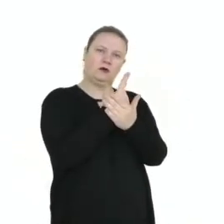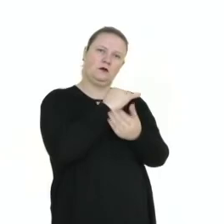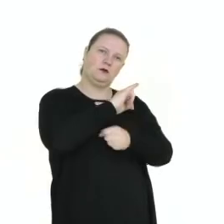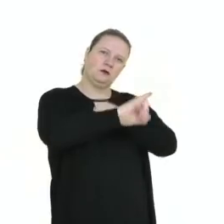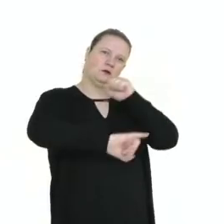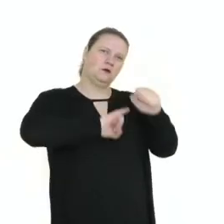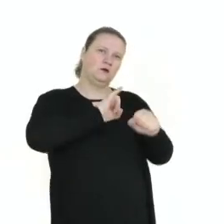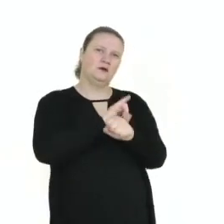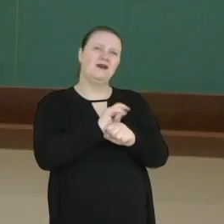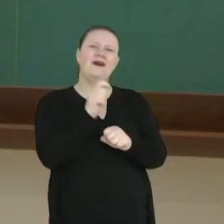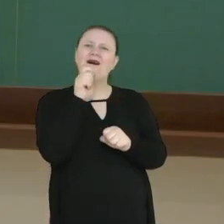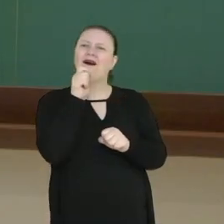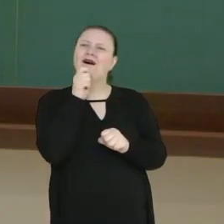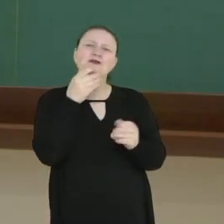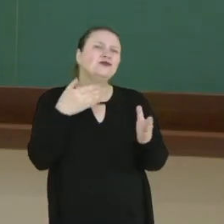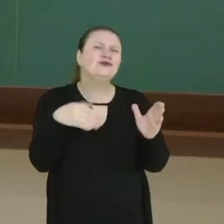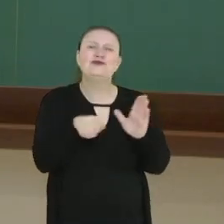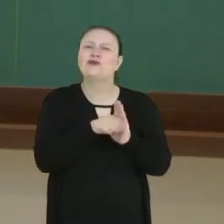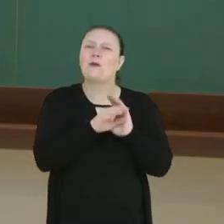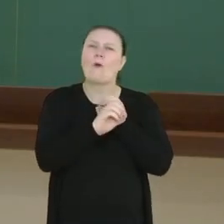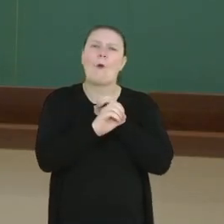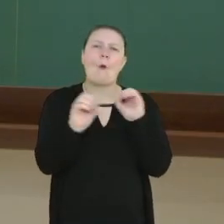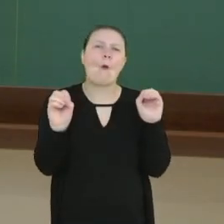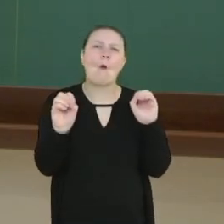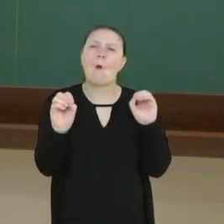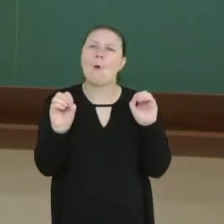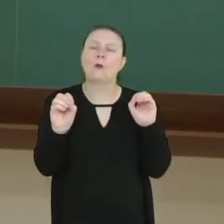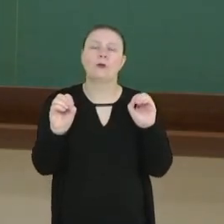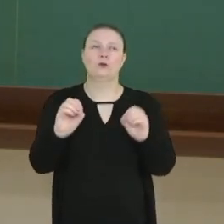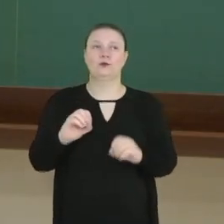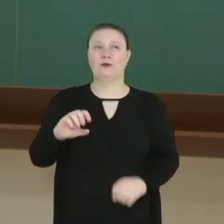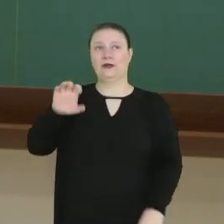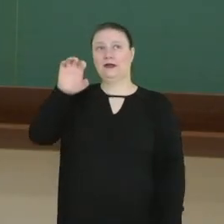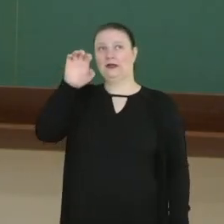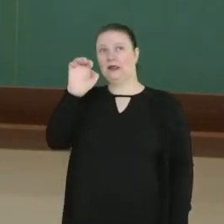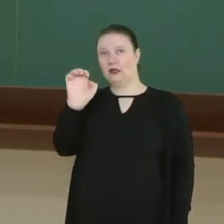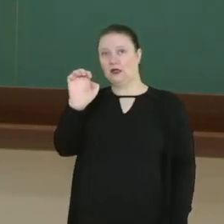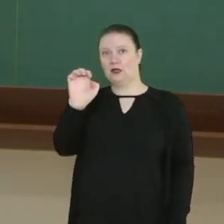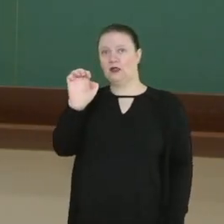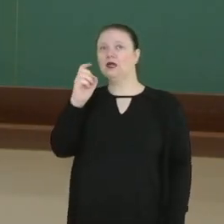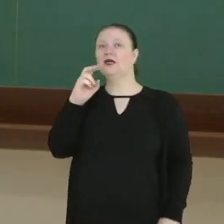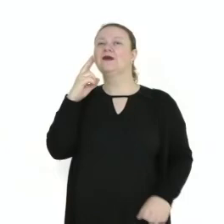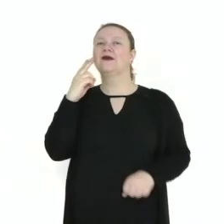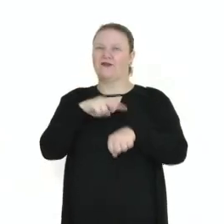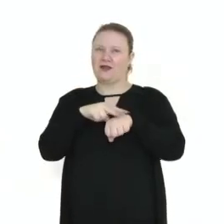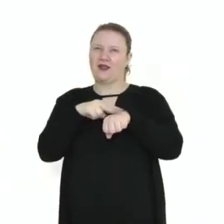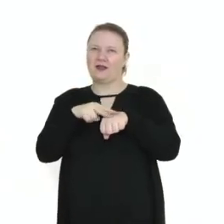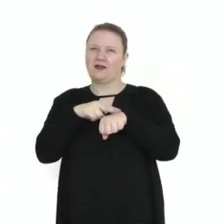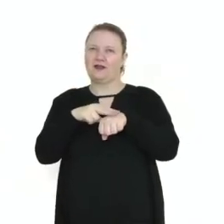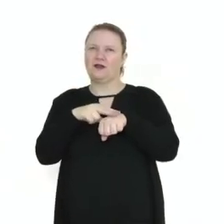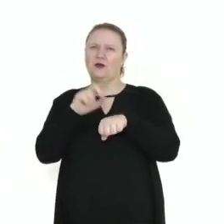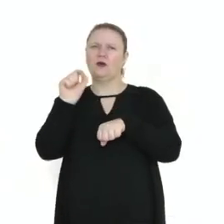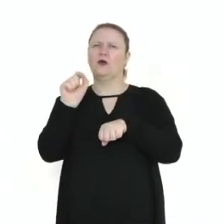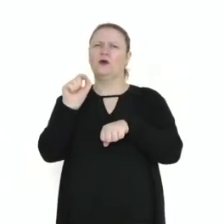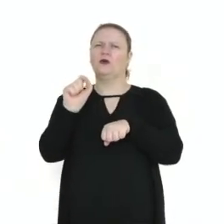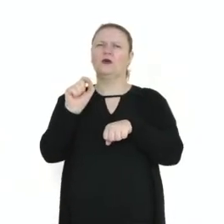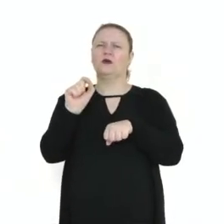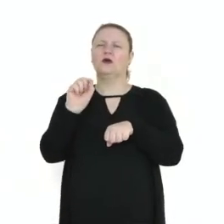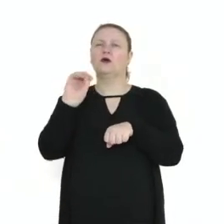e ainda não chegou. Observe aqui o E. Esse E, ele tem um papel muito importante, ele dá uma ideia